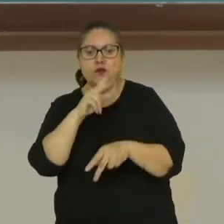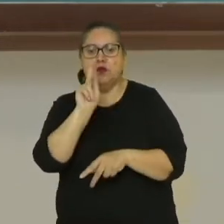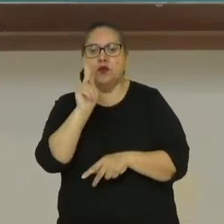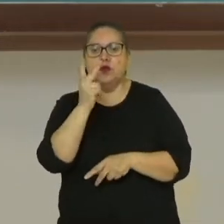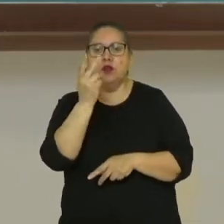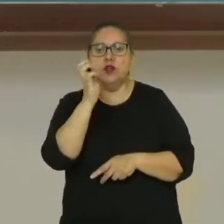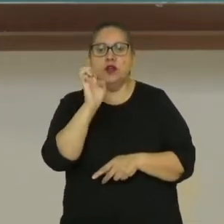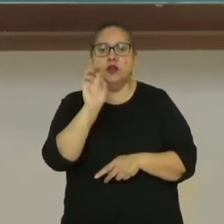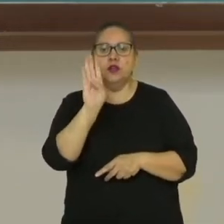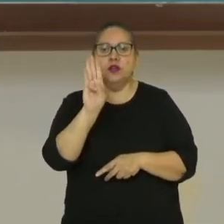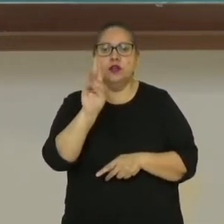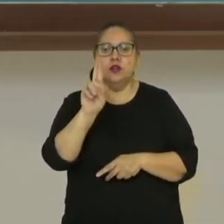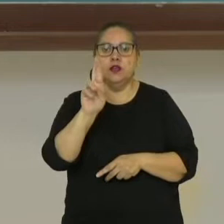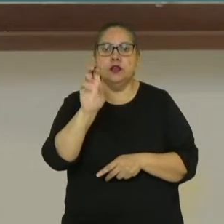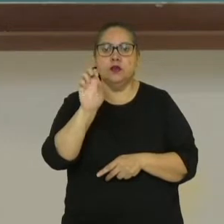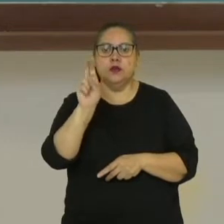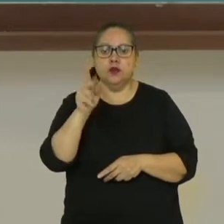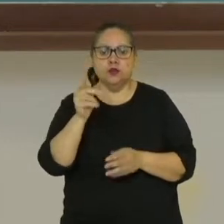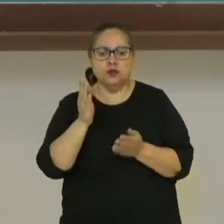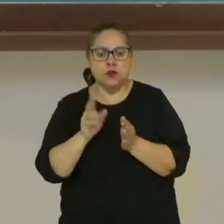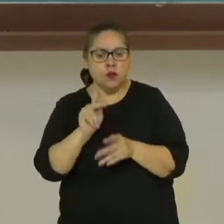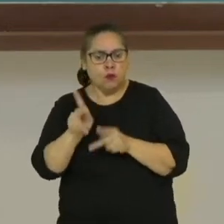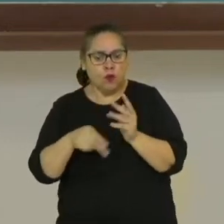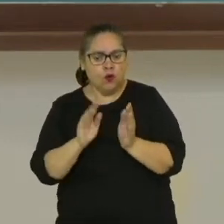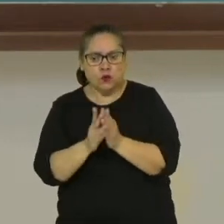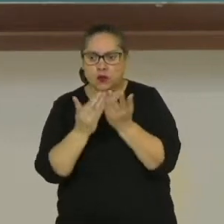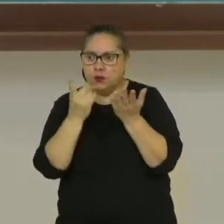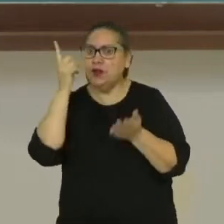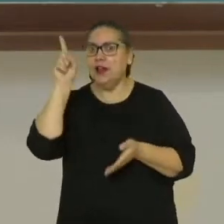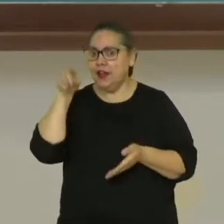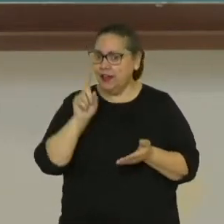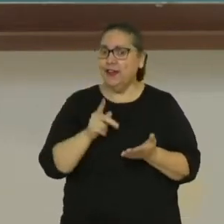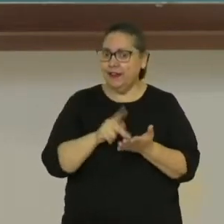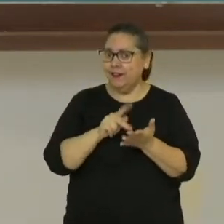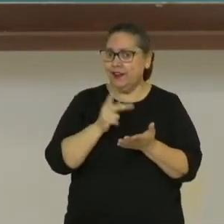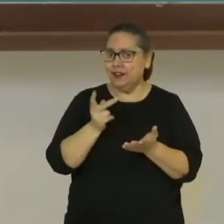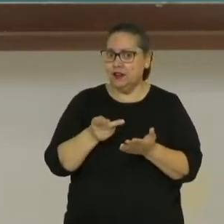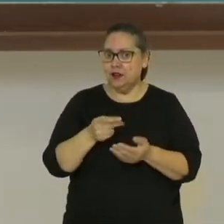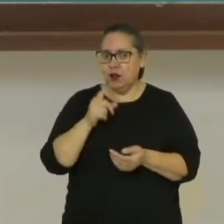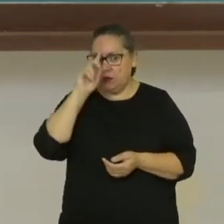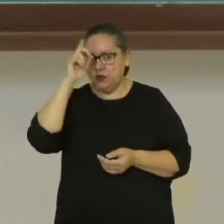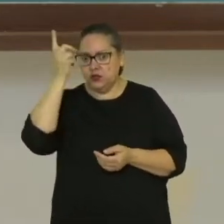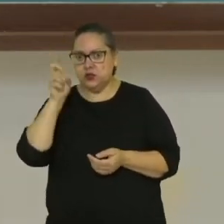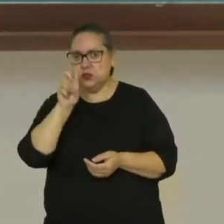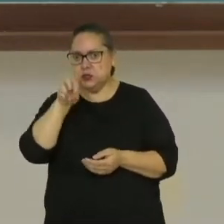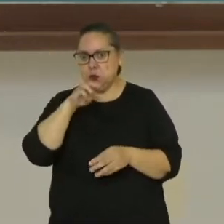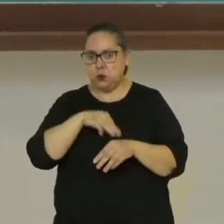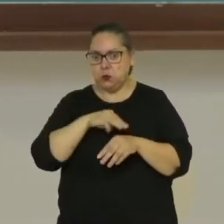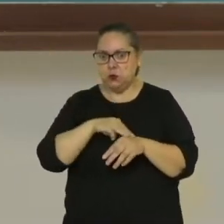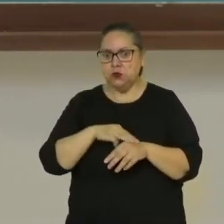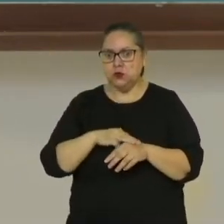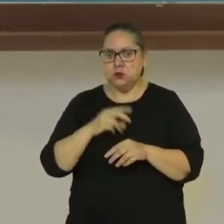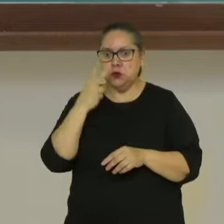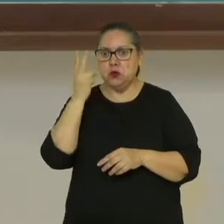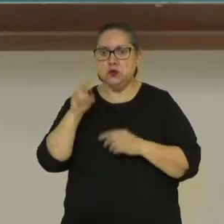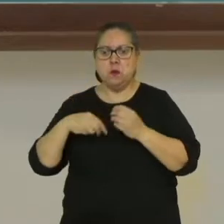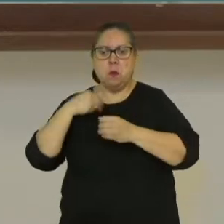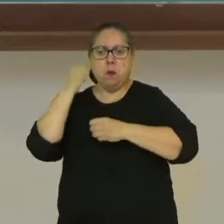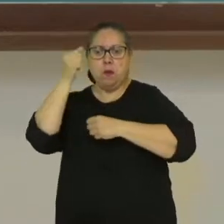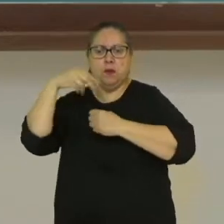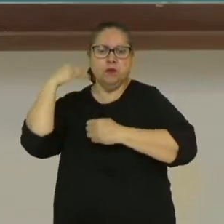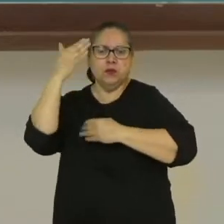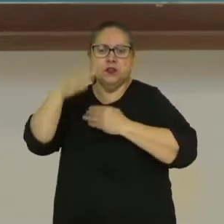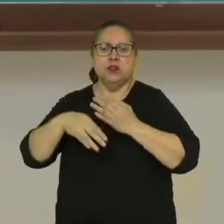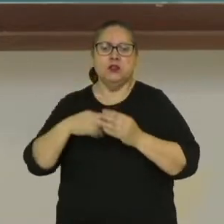hebreus. É o povo da Bíblia. É eles mesmo, professor, é eles mesmo. Imagine em 5 minutos falarmos 2000 anos, impossível.